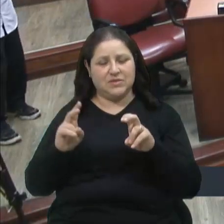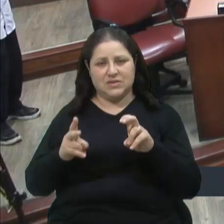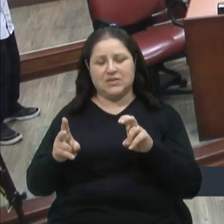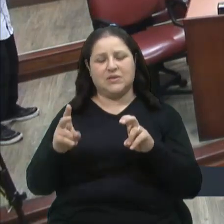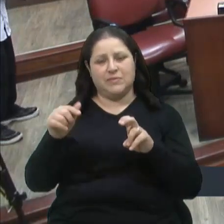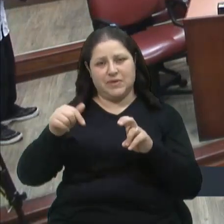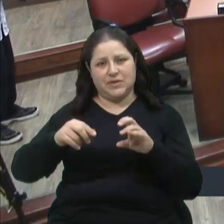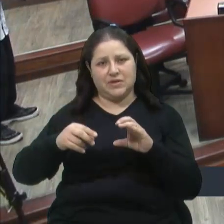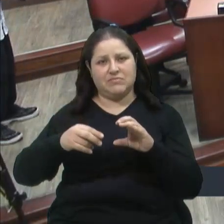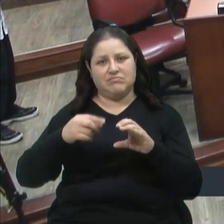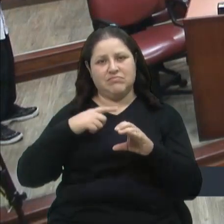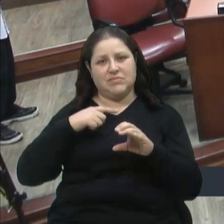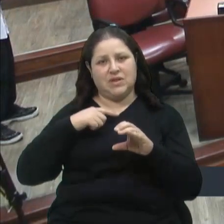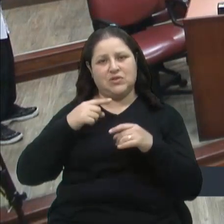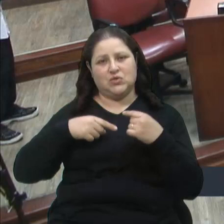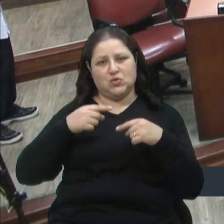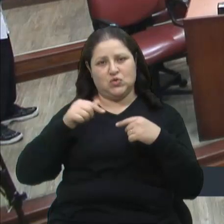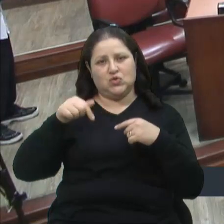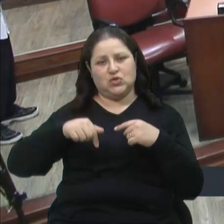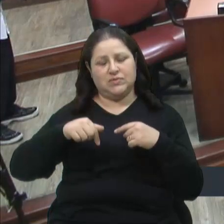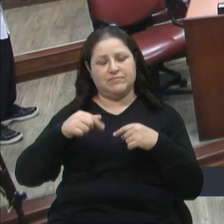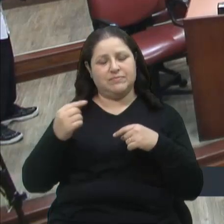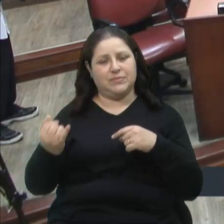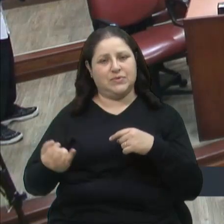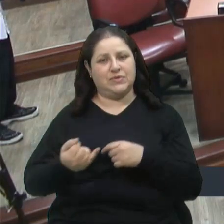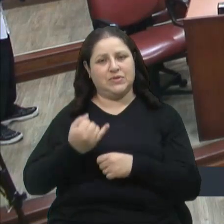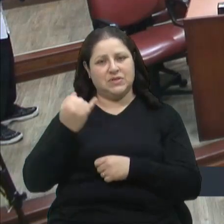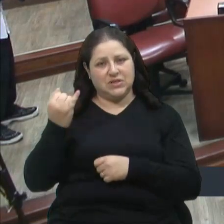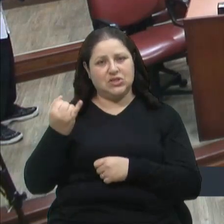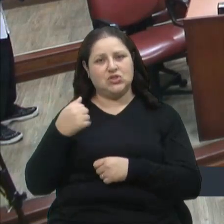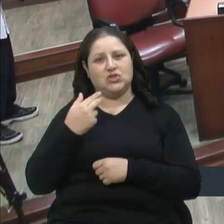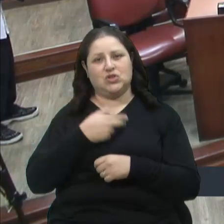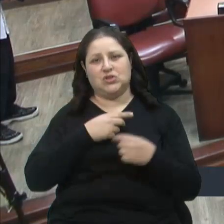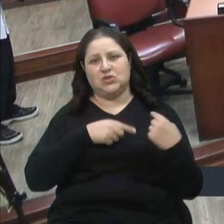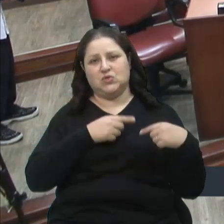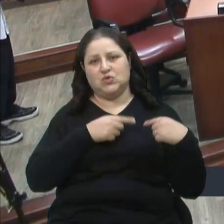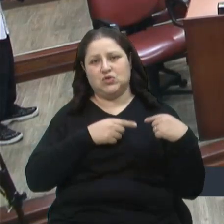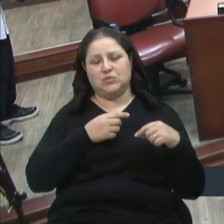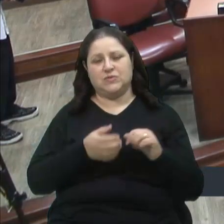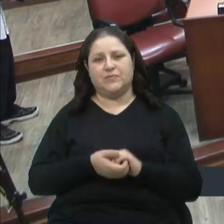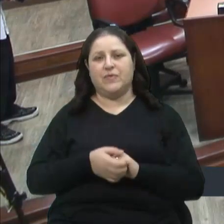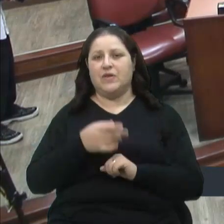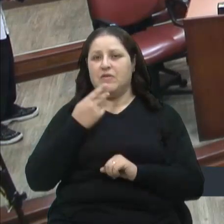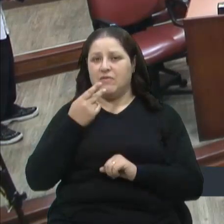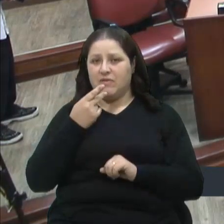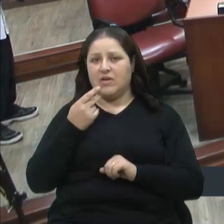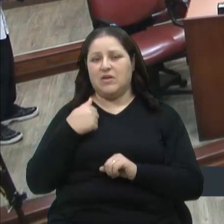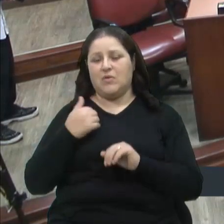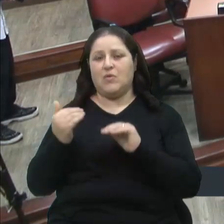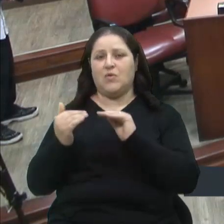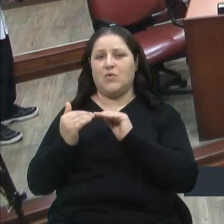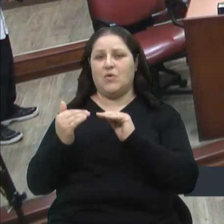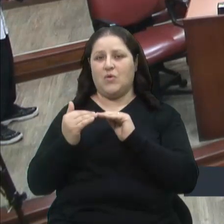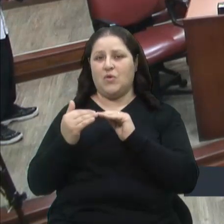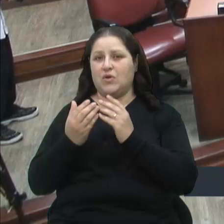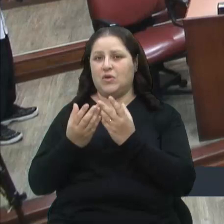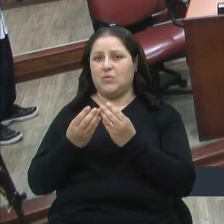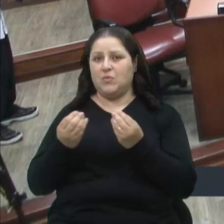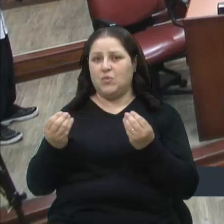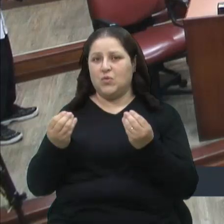a esta casa, mas é de suma importância a gente discutir. E dizer ao vereador que eu comungo de